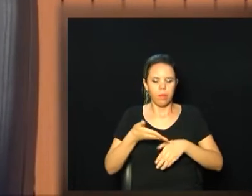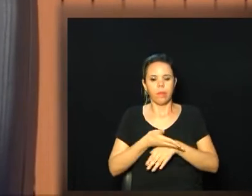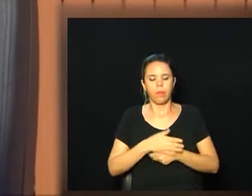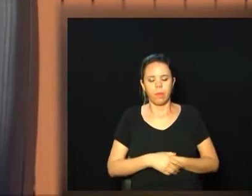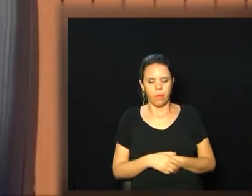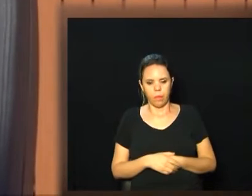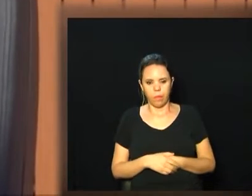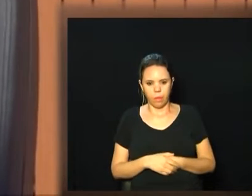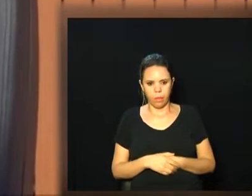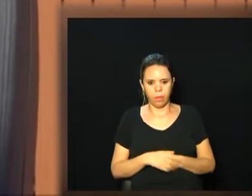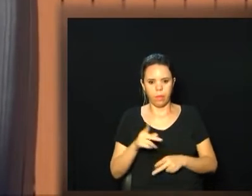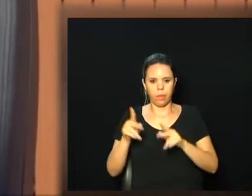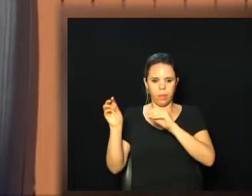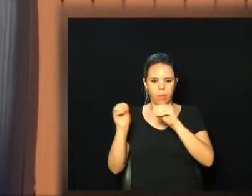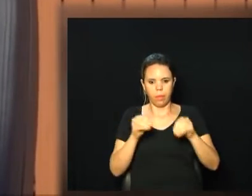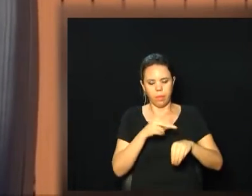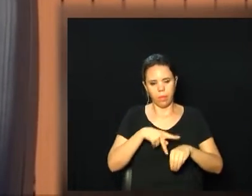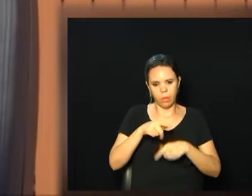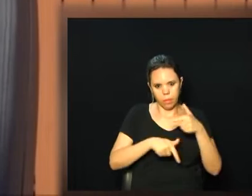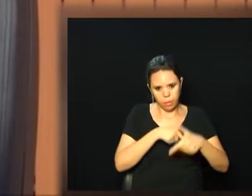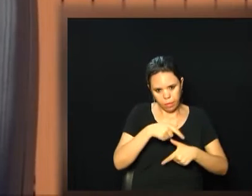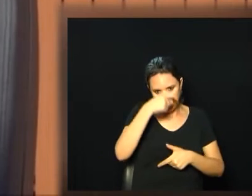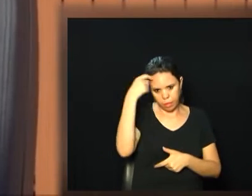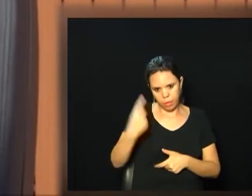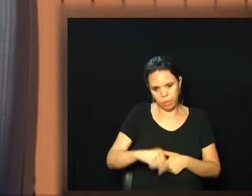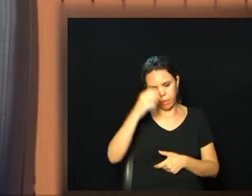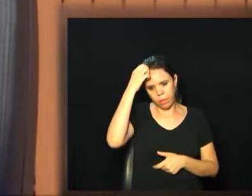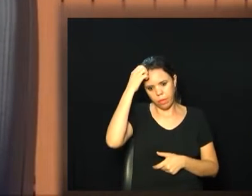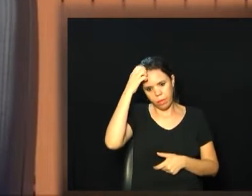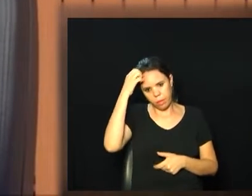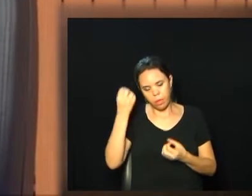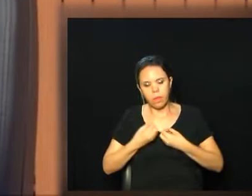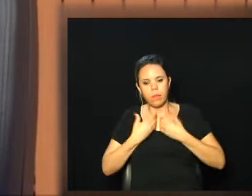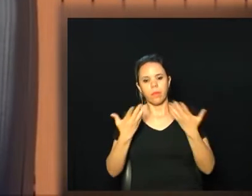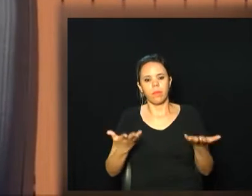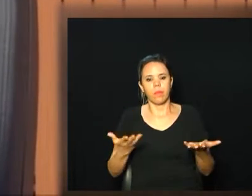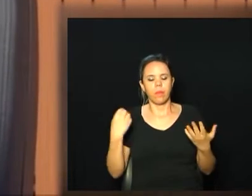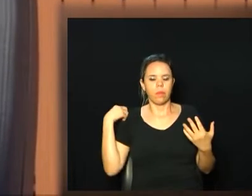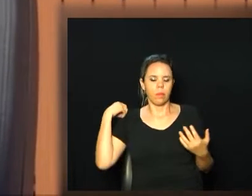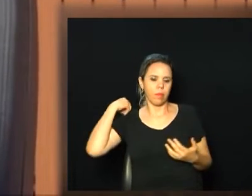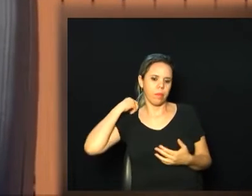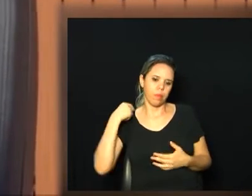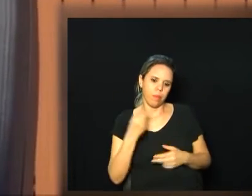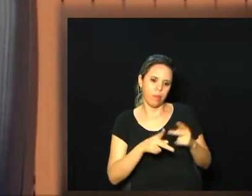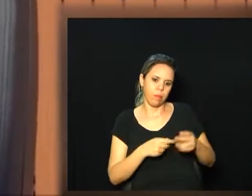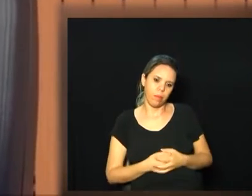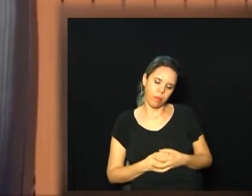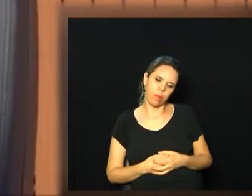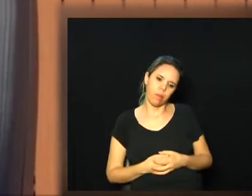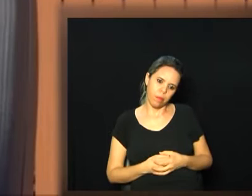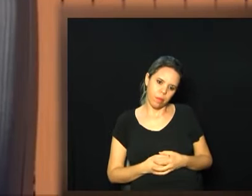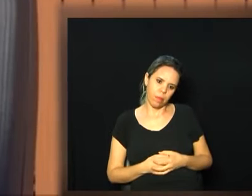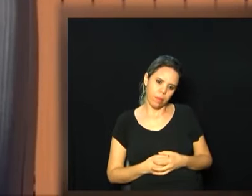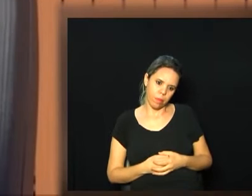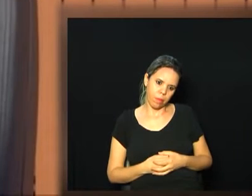envolvimento dos imigrantes, do povo trabalhador. Então, é a expressão do nosso povo, é a expressão da